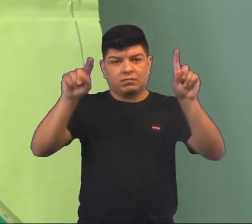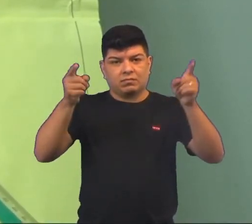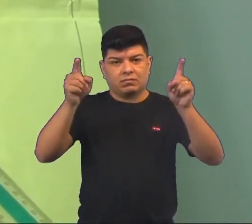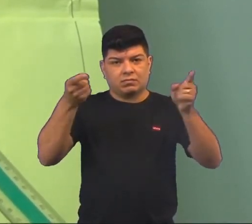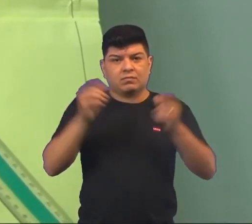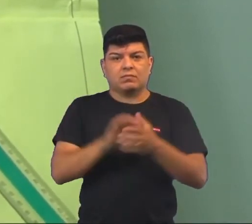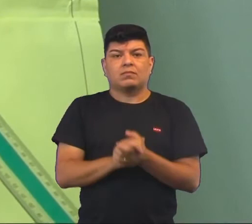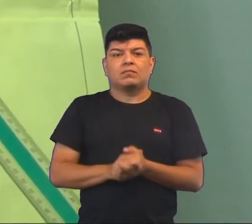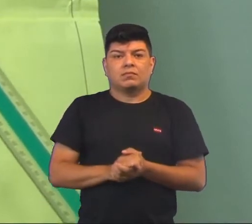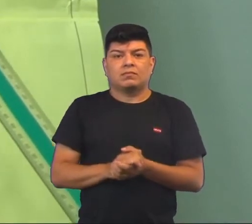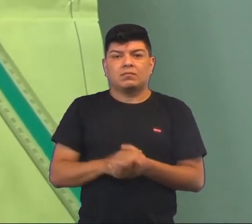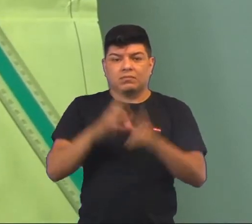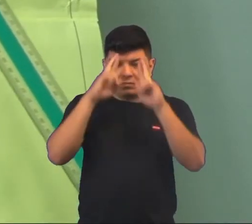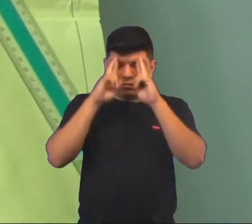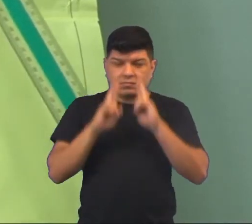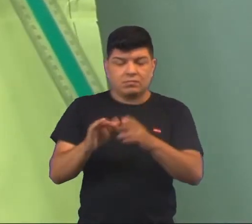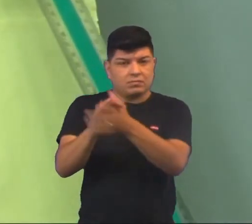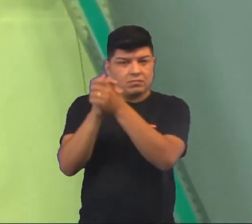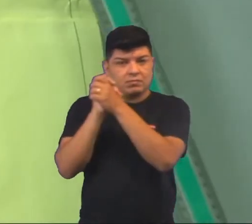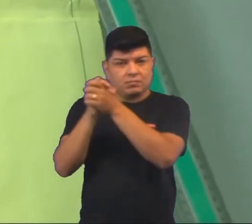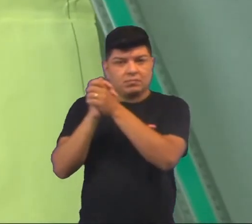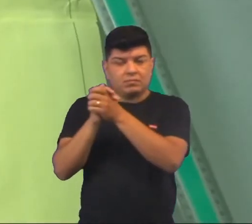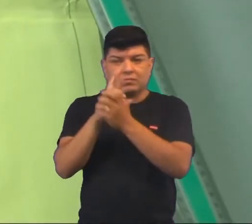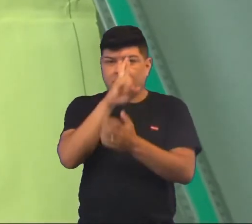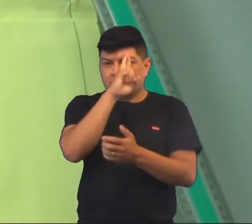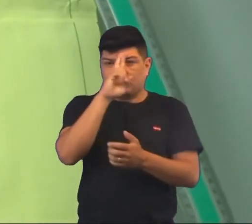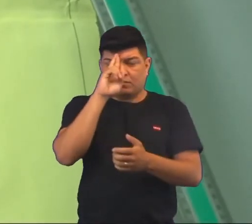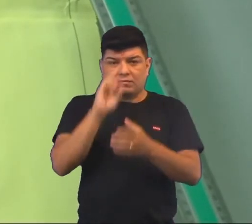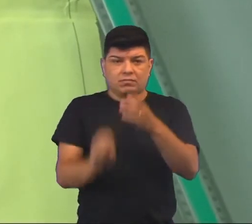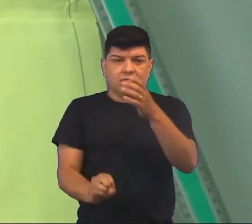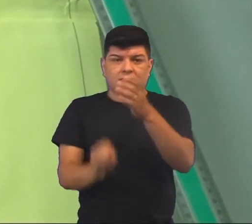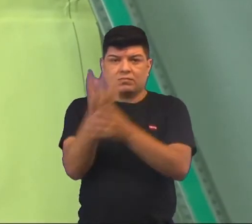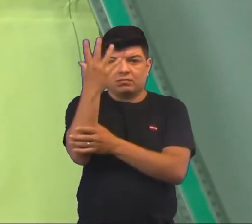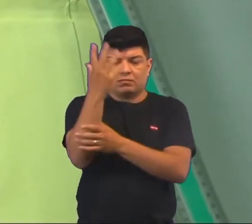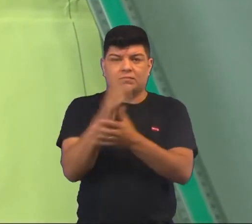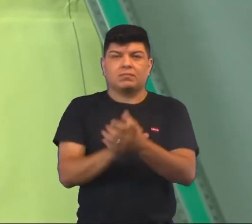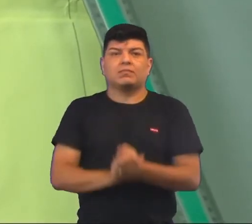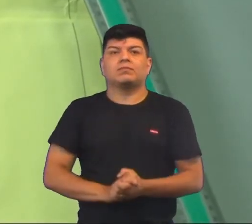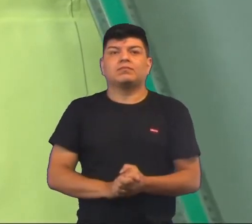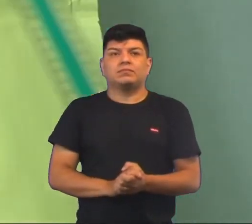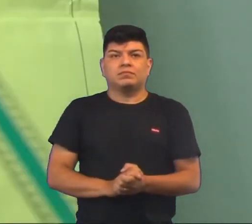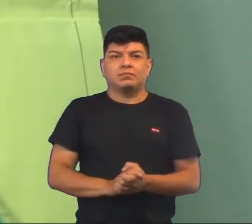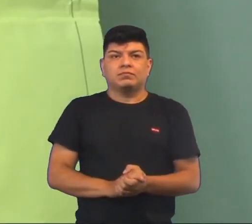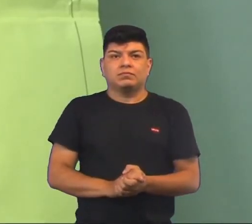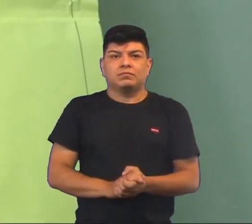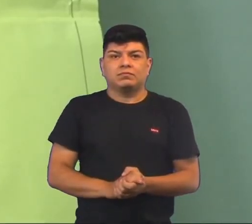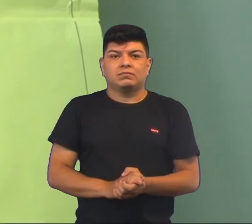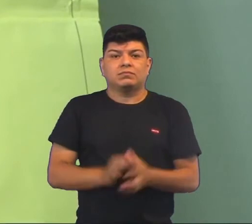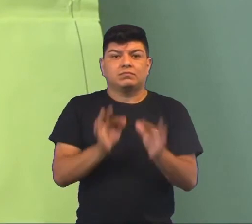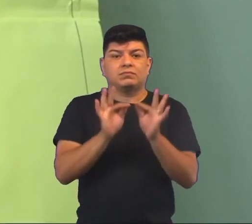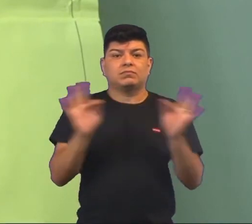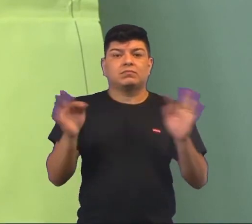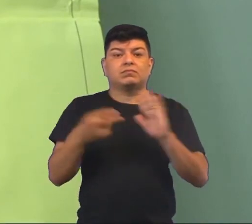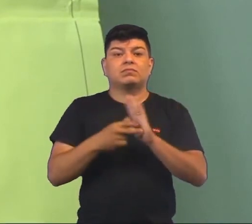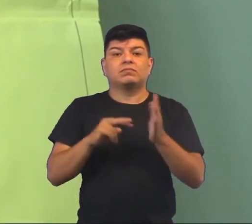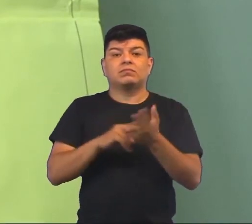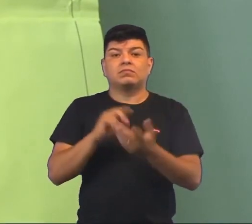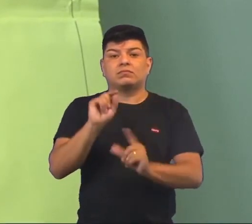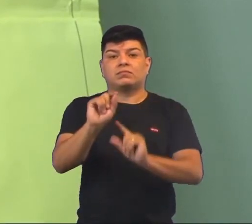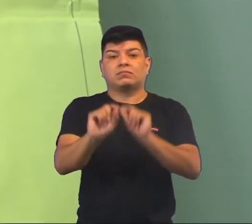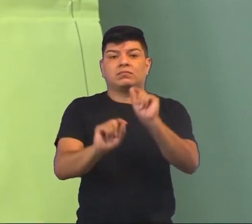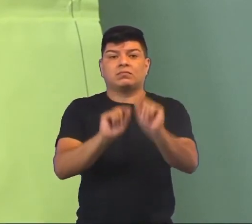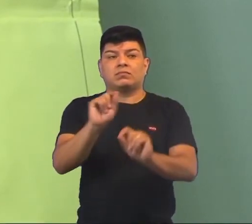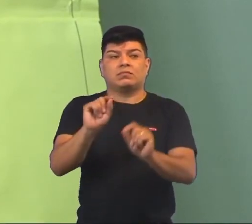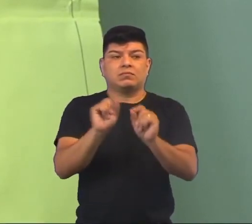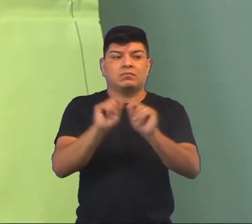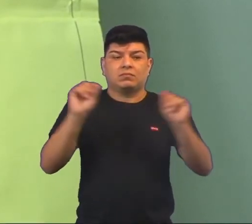só cabe à TV Globo respeitar e aplaudir a história que ele construiu. Fecha aspas. Essa frase quer dizer o quê? Ó? Essa aspa.